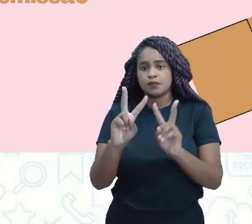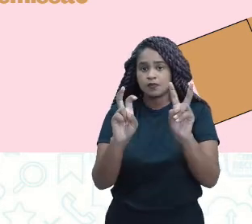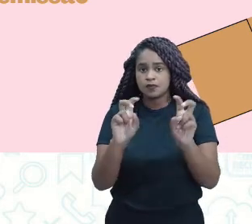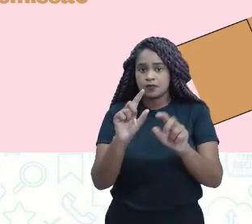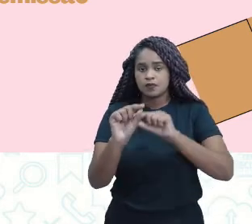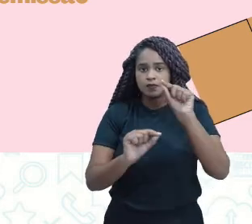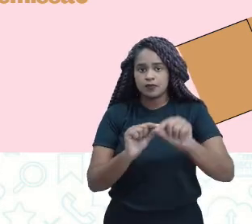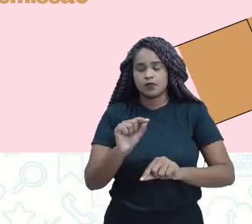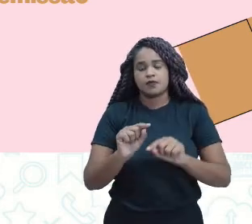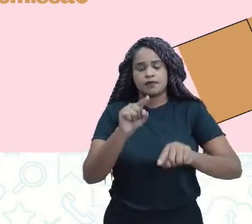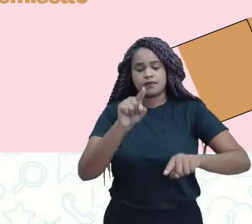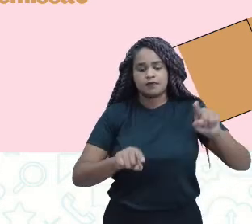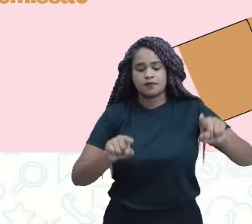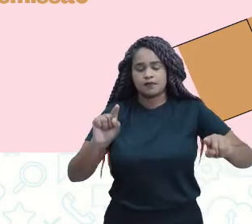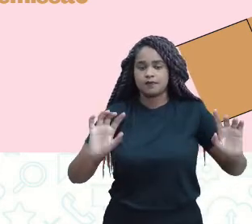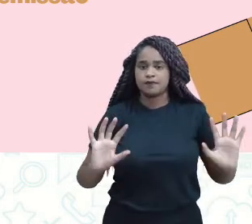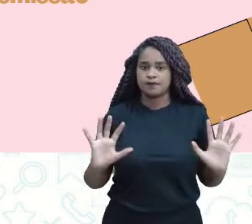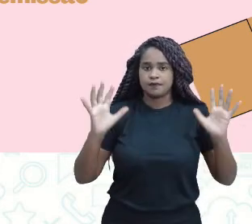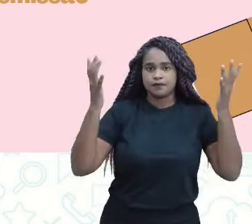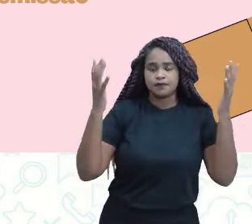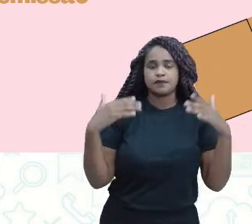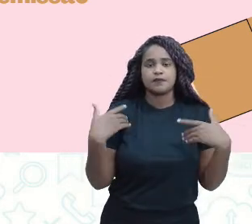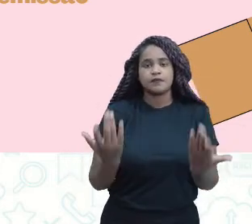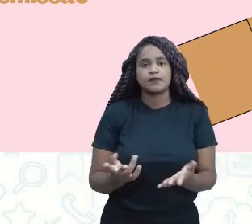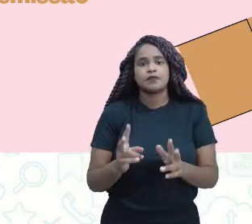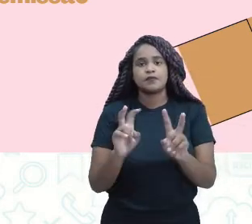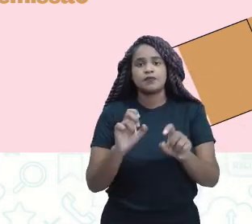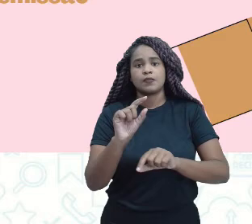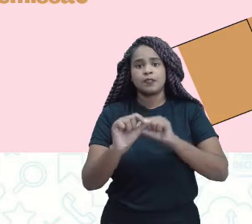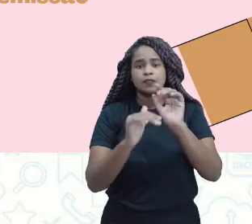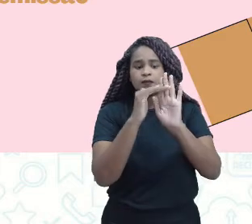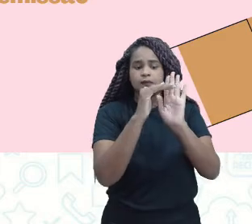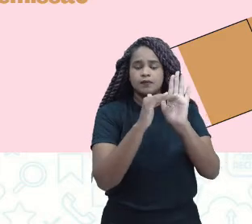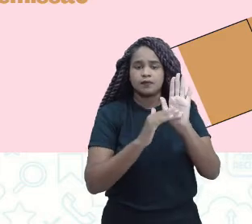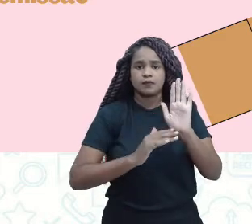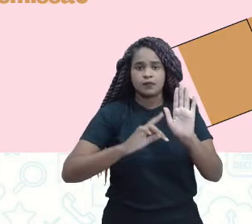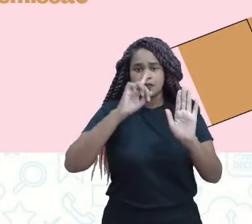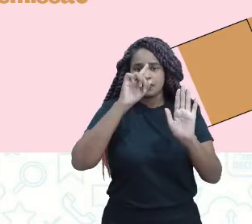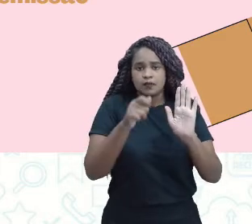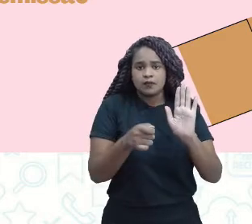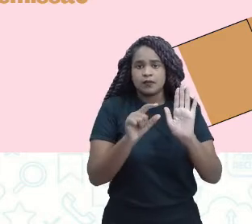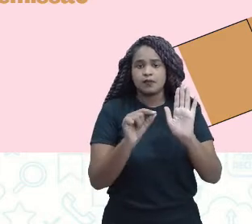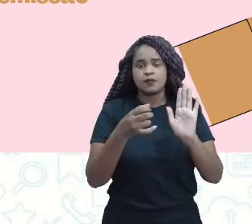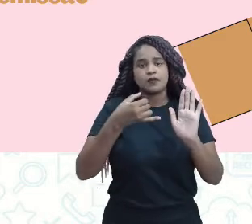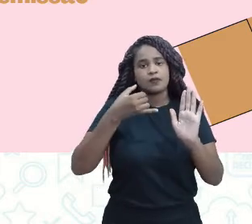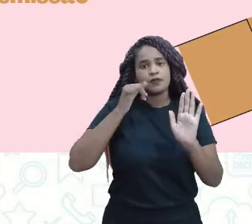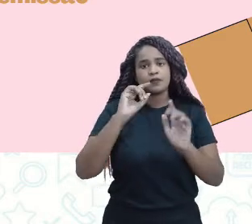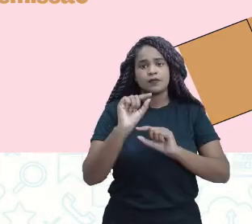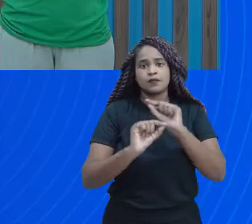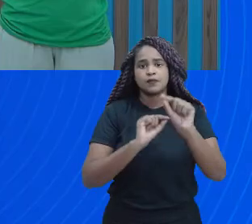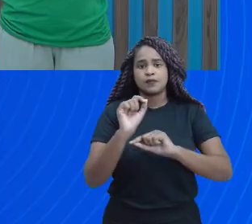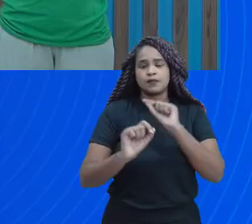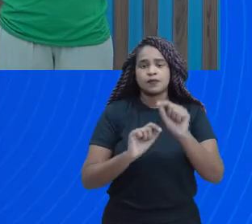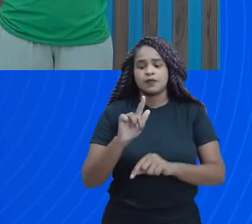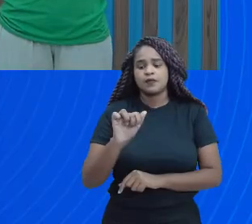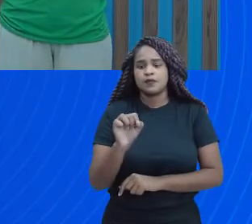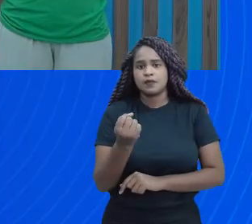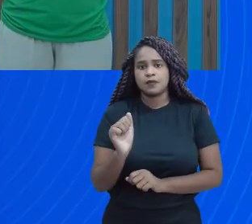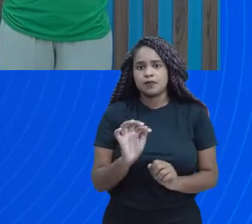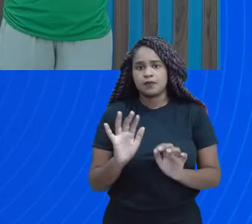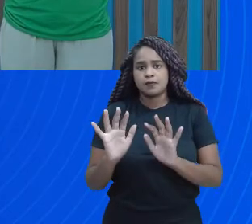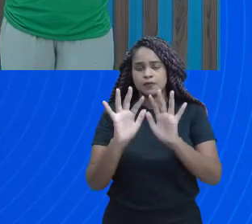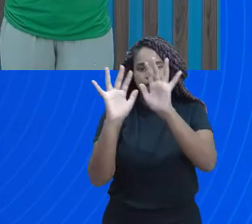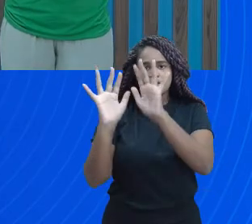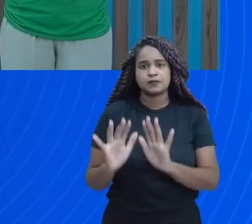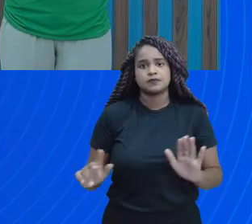autoridade máxima para a tomada de decisões sobre os esforços para controlar a emissão de gases do efeito estufa. Então, a